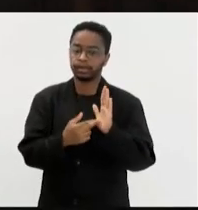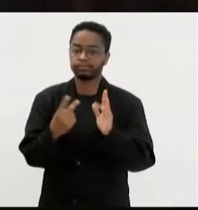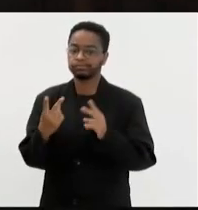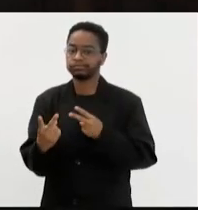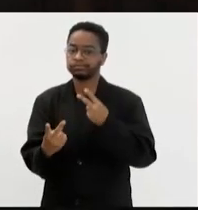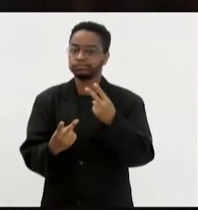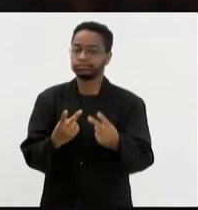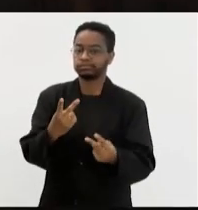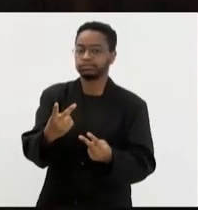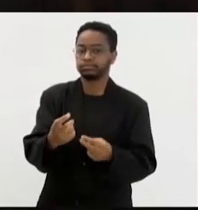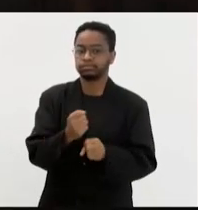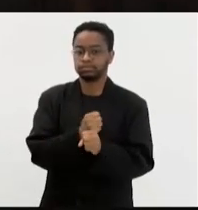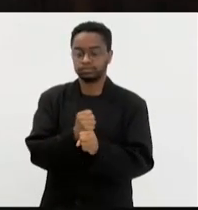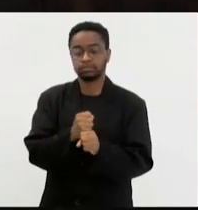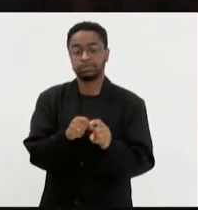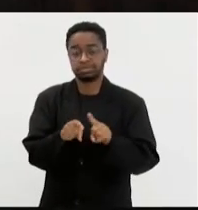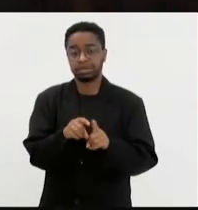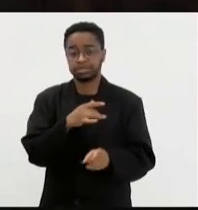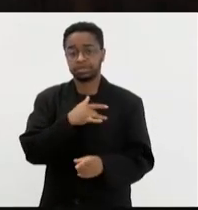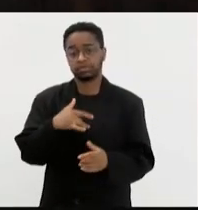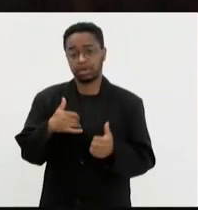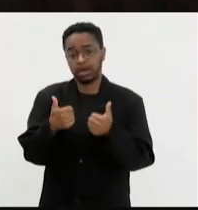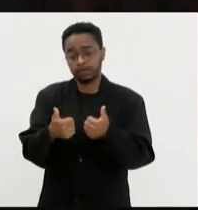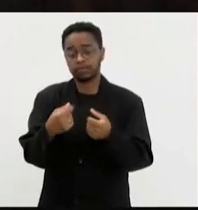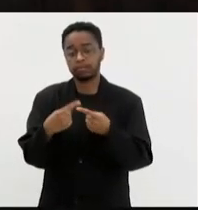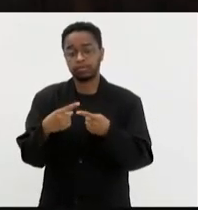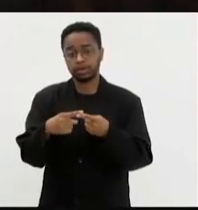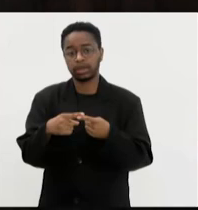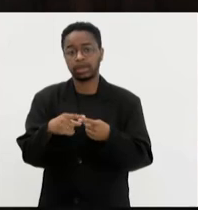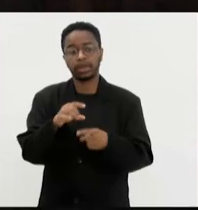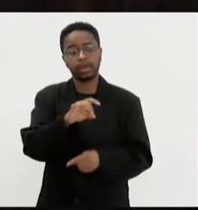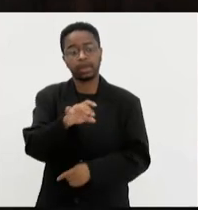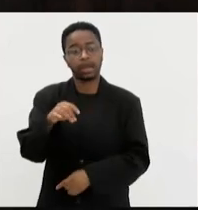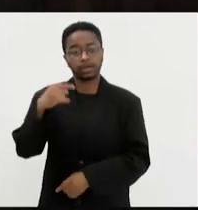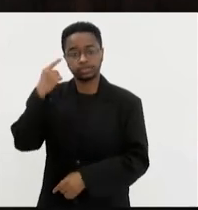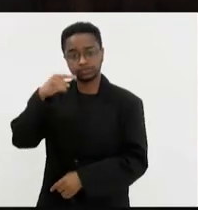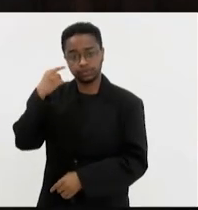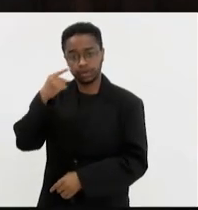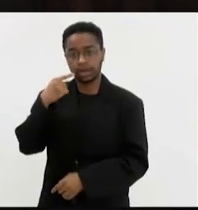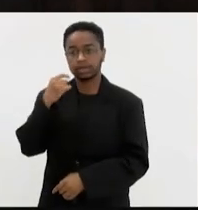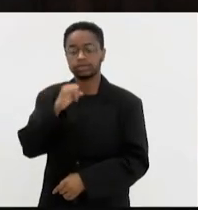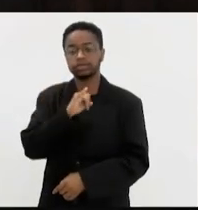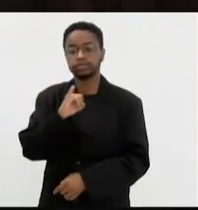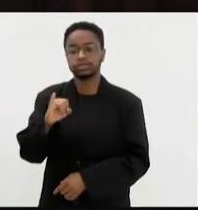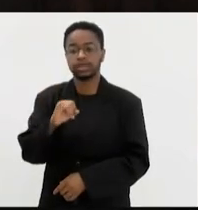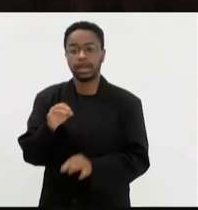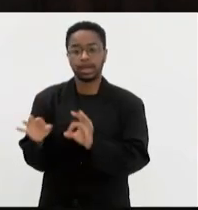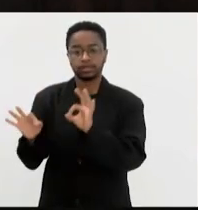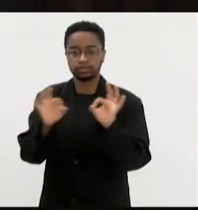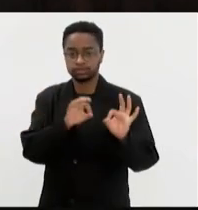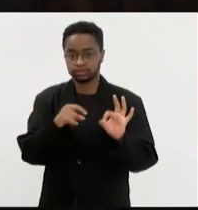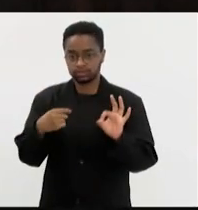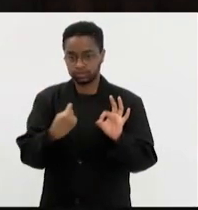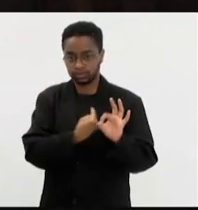anos e é muito saudável porque para que os advogados acima de tudo os advogados que nos estejam assistindo e busquem essas